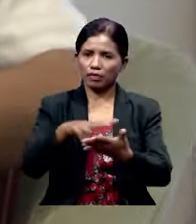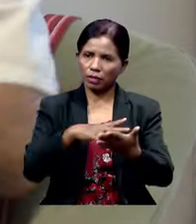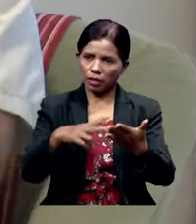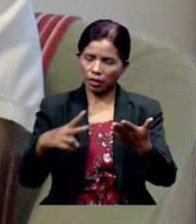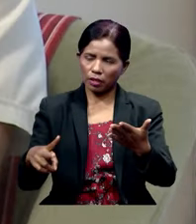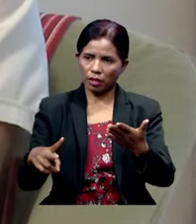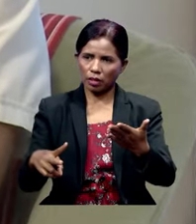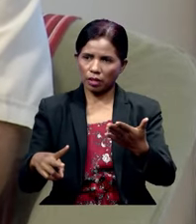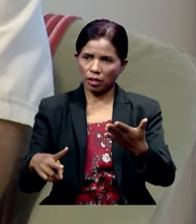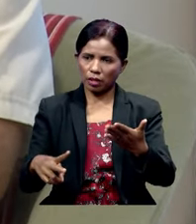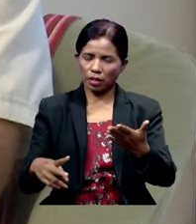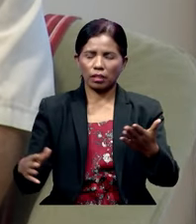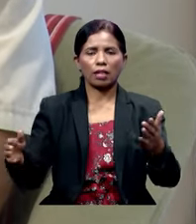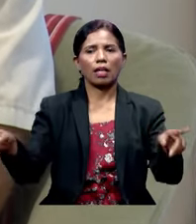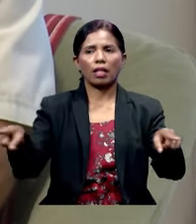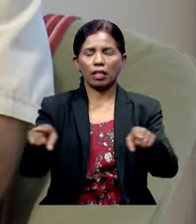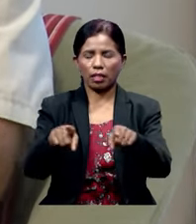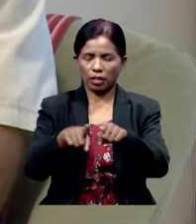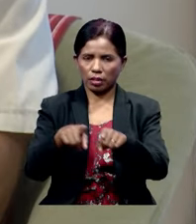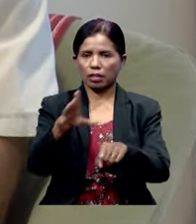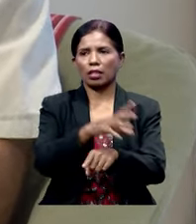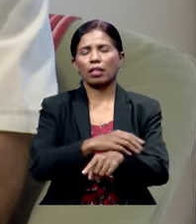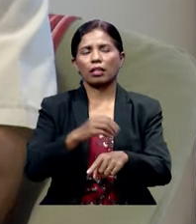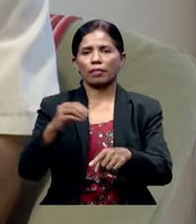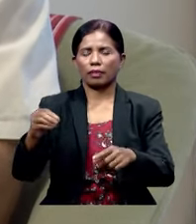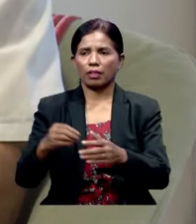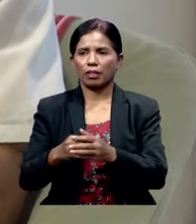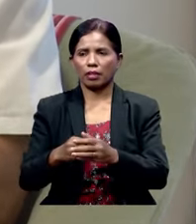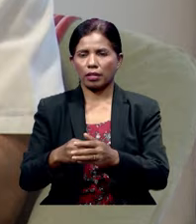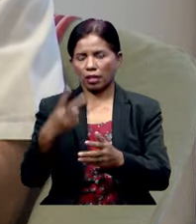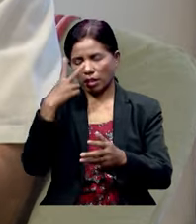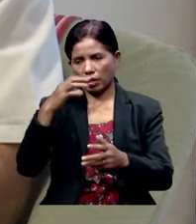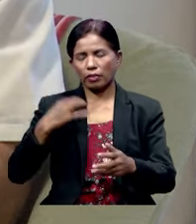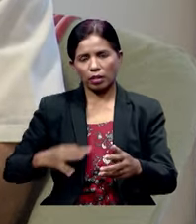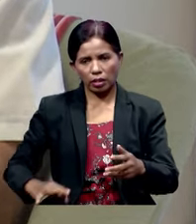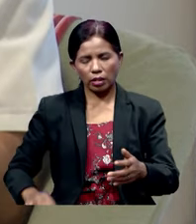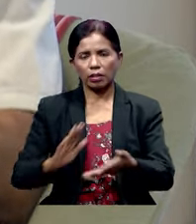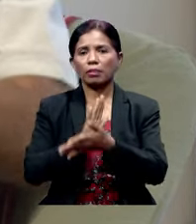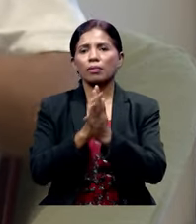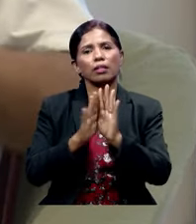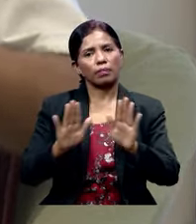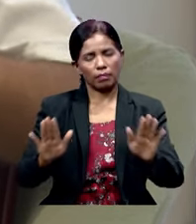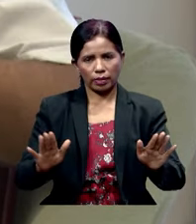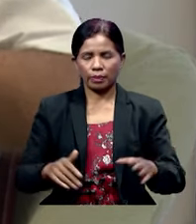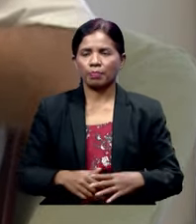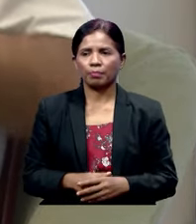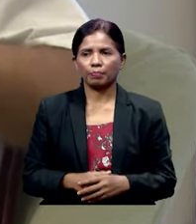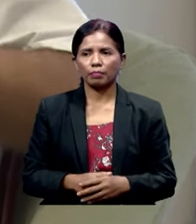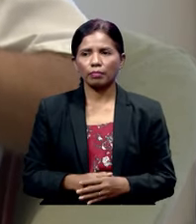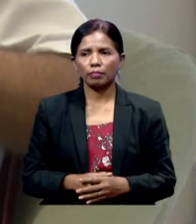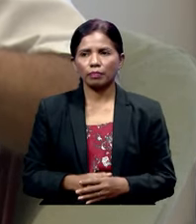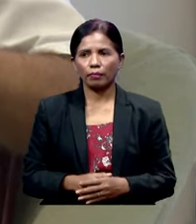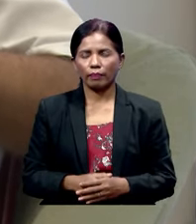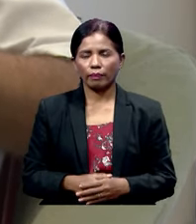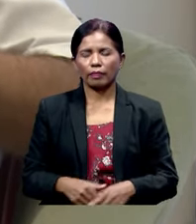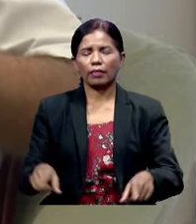e abraçar o caminho da Fraternidade da unidade da Paz eh também